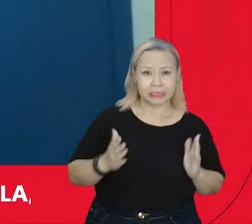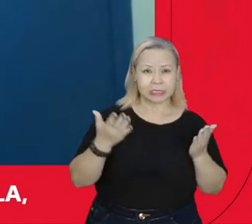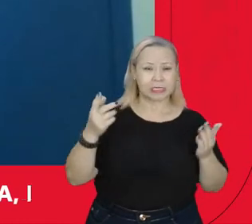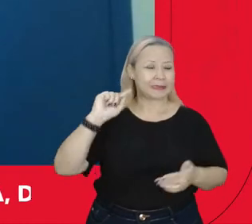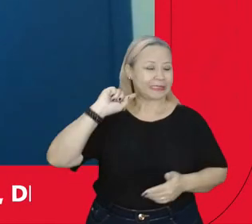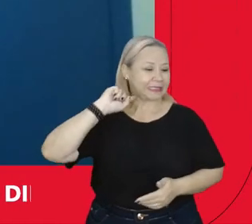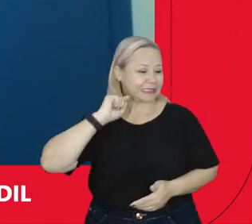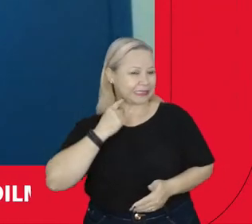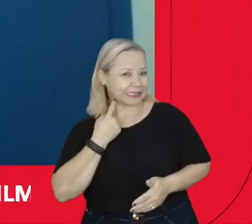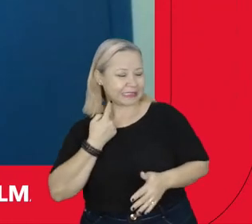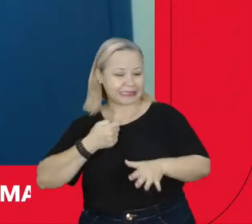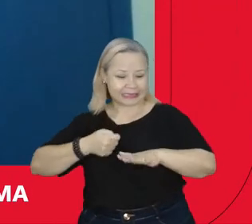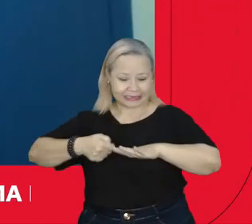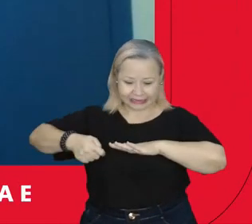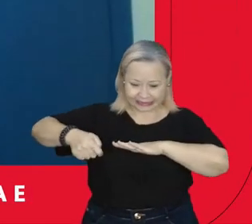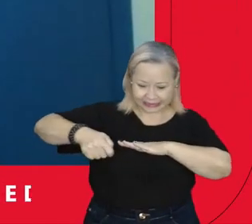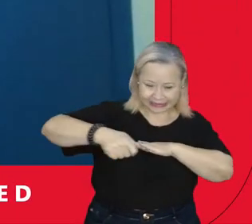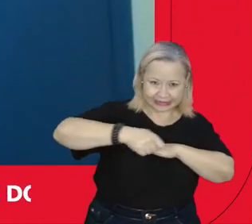nas redes,